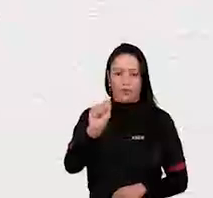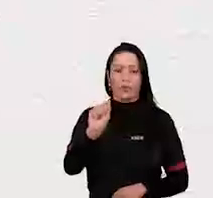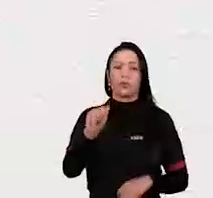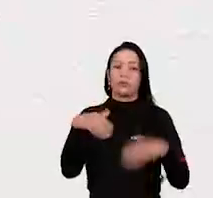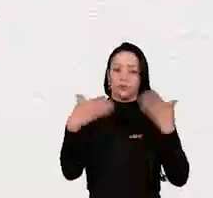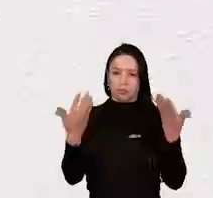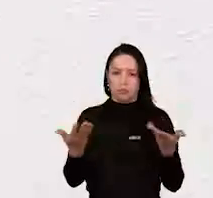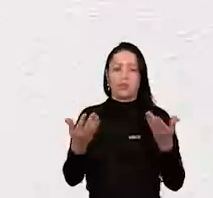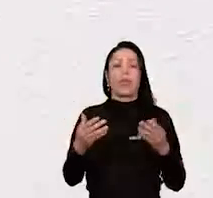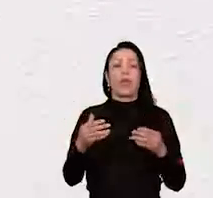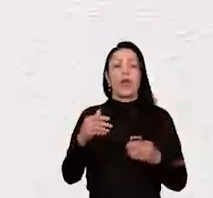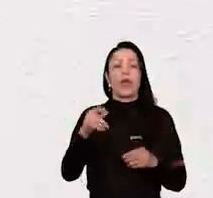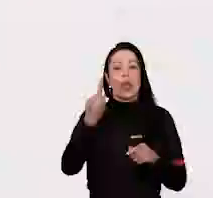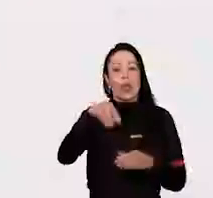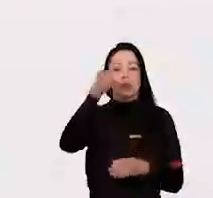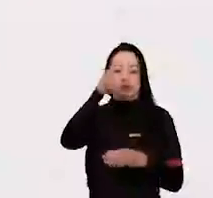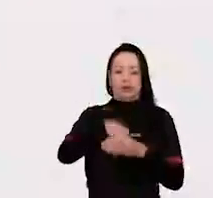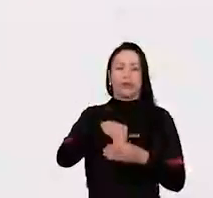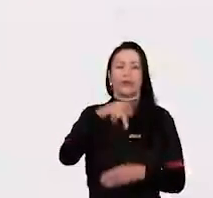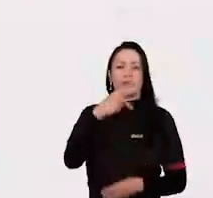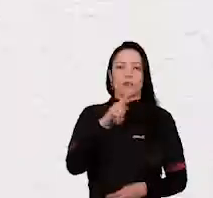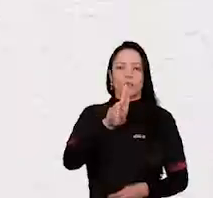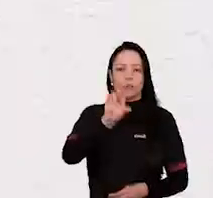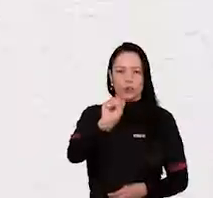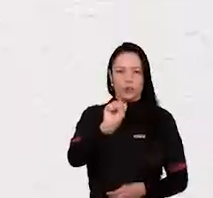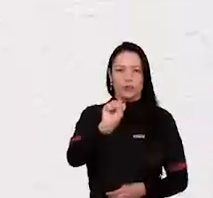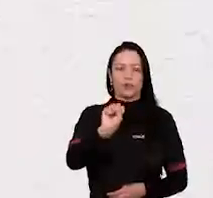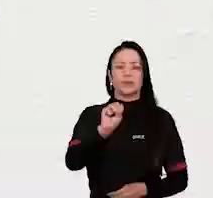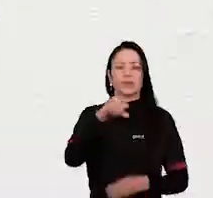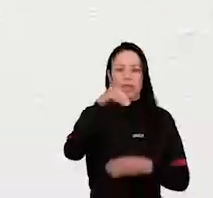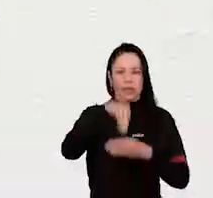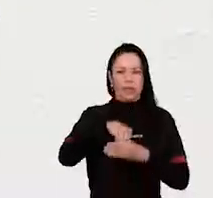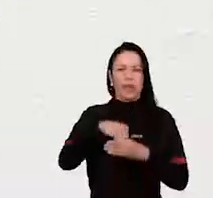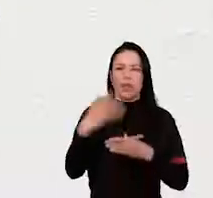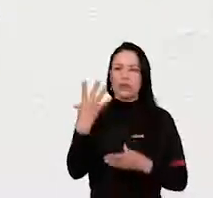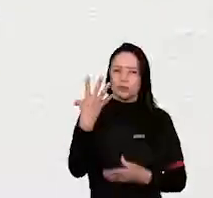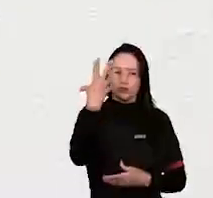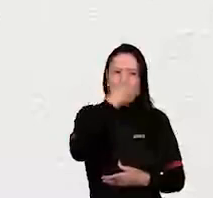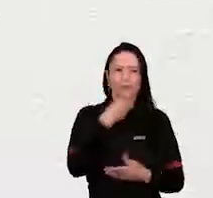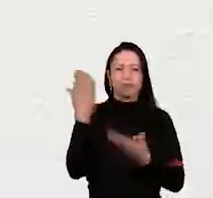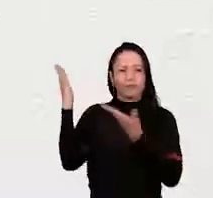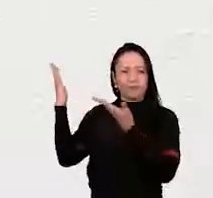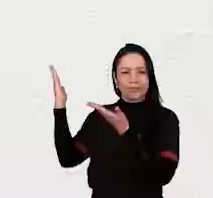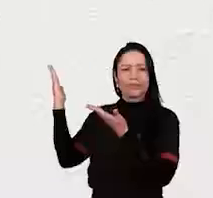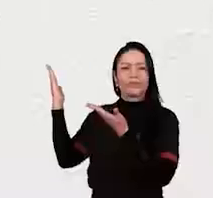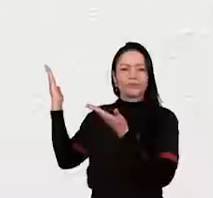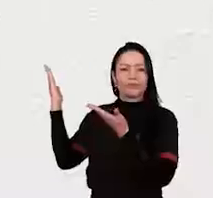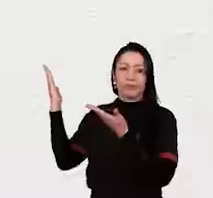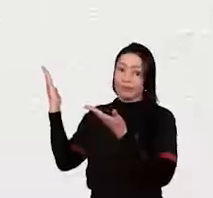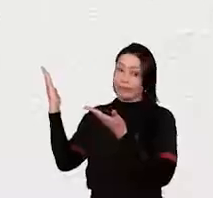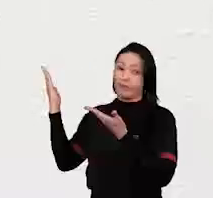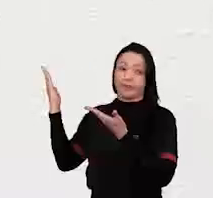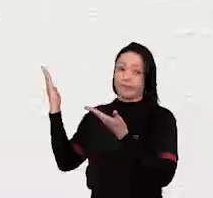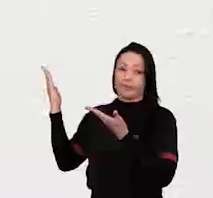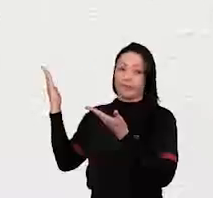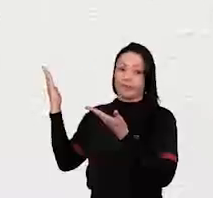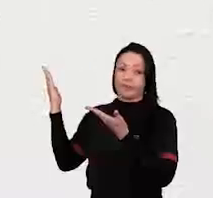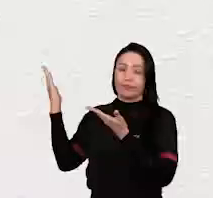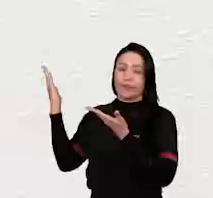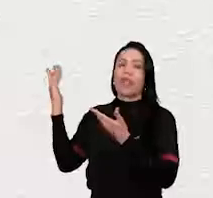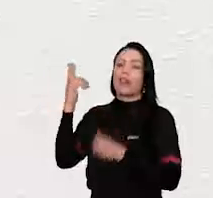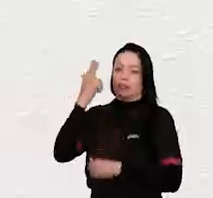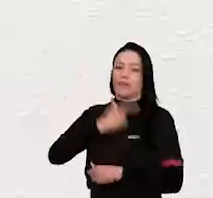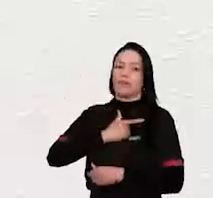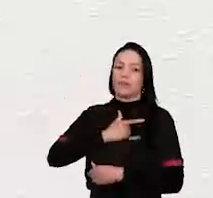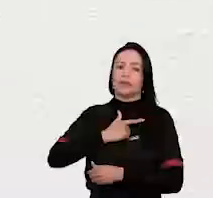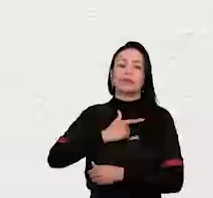adotar. São essas otites bem bonitas. Uma coisa muito importante é que,